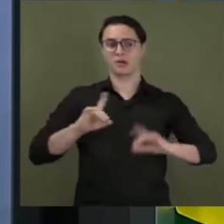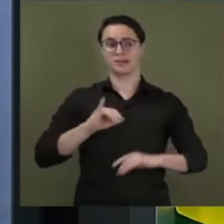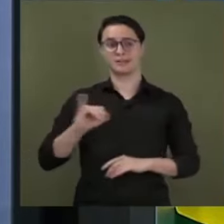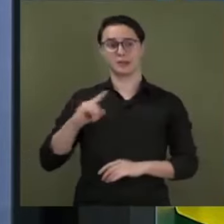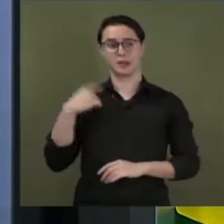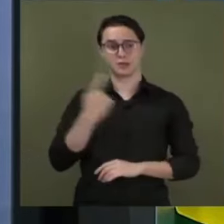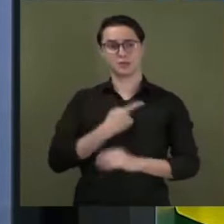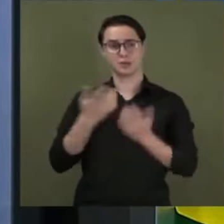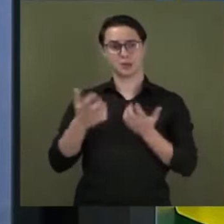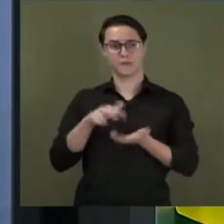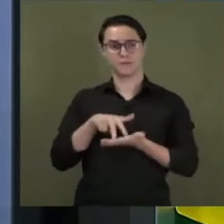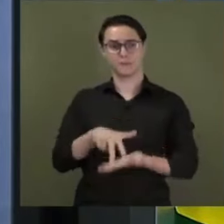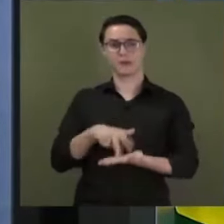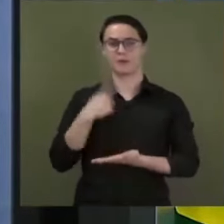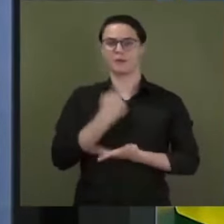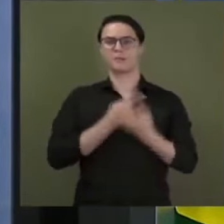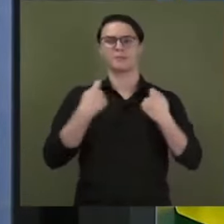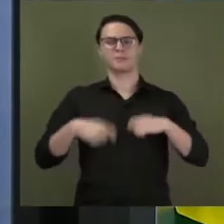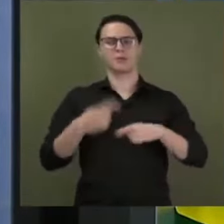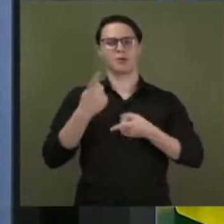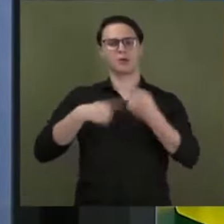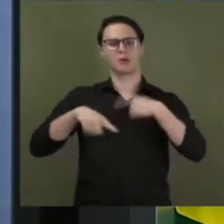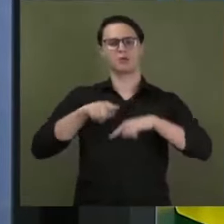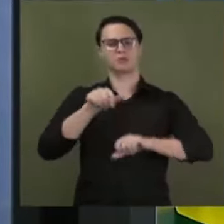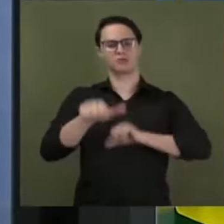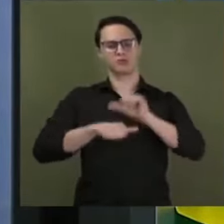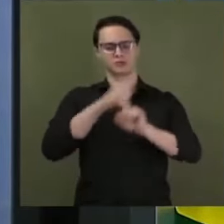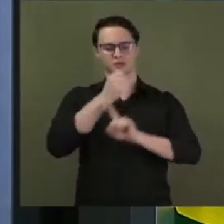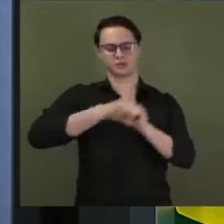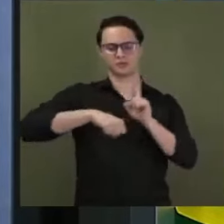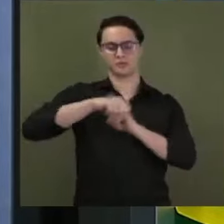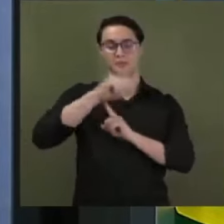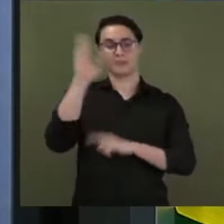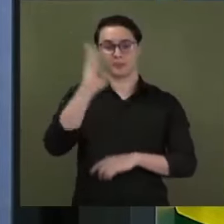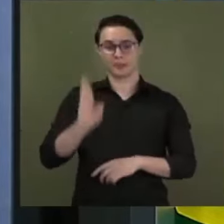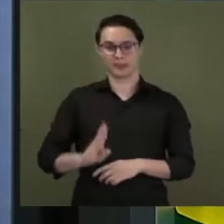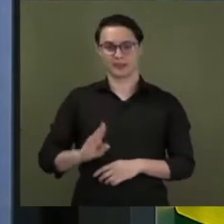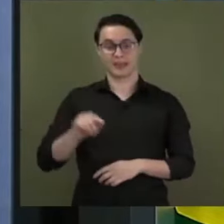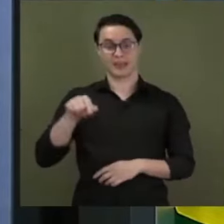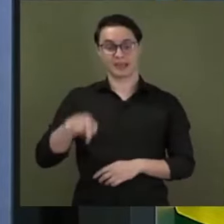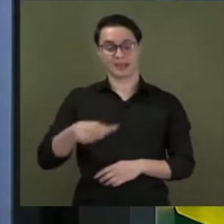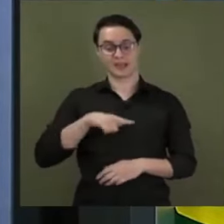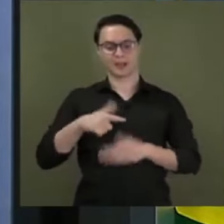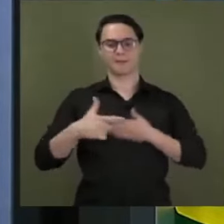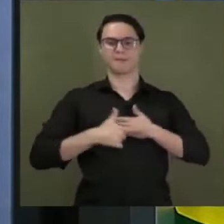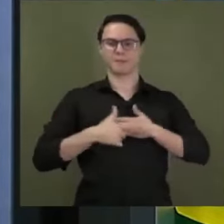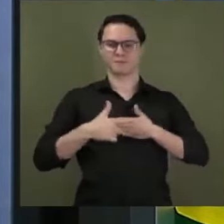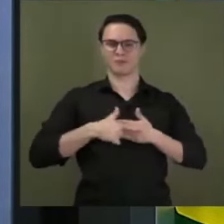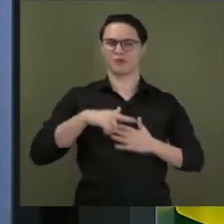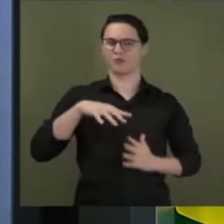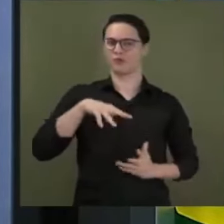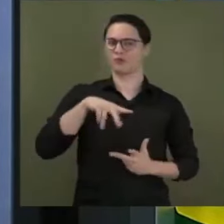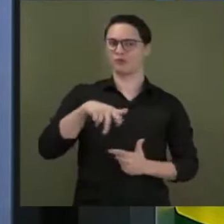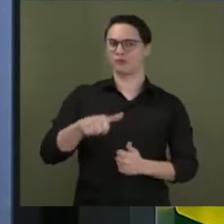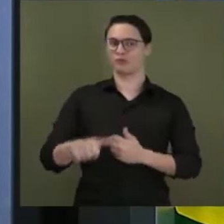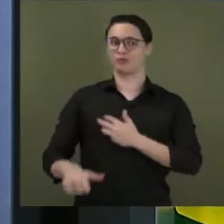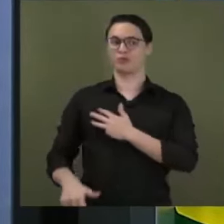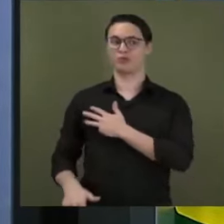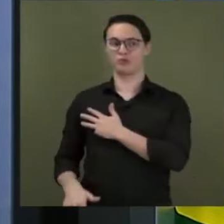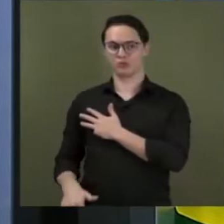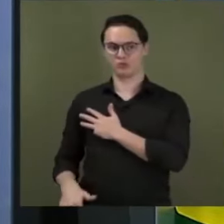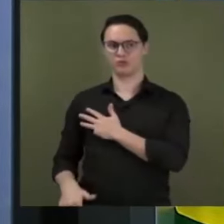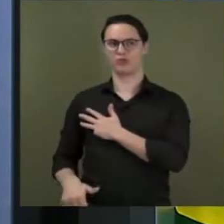democracia nós precisamos fazer uma revolução social no Brasil e o Brasil tem um papel no mundo e o Lula ou